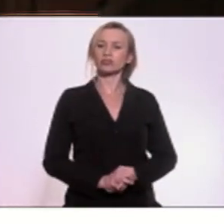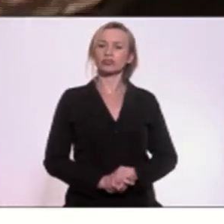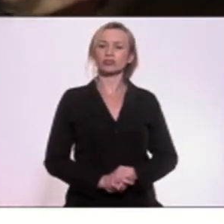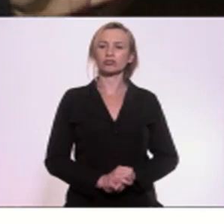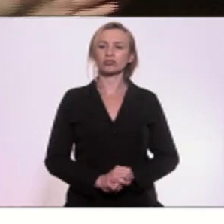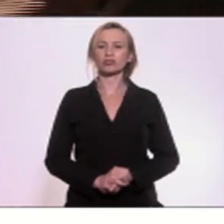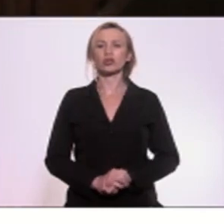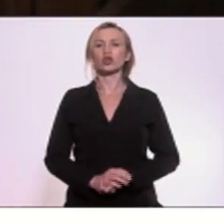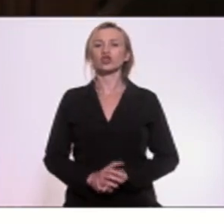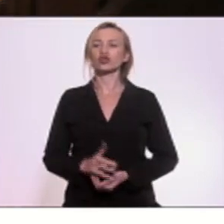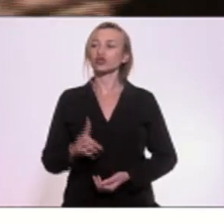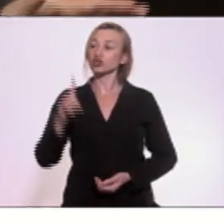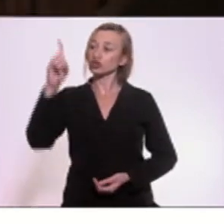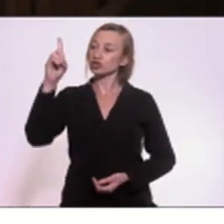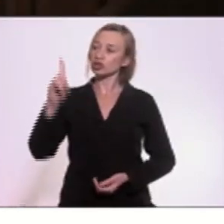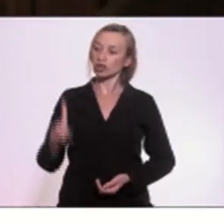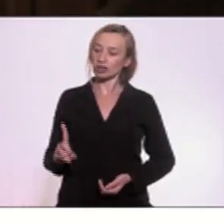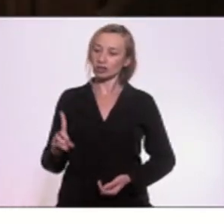Então, o direito à vida